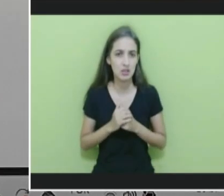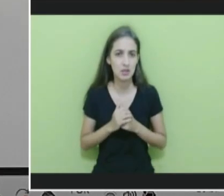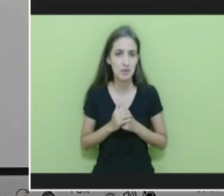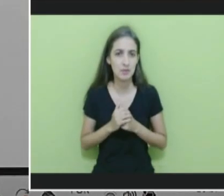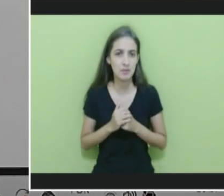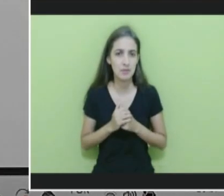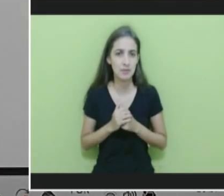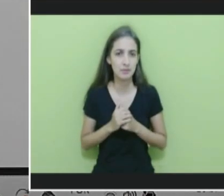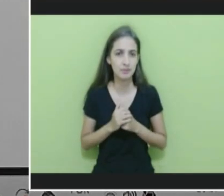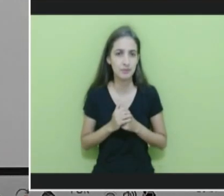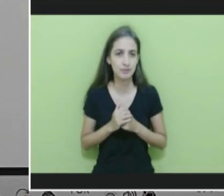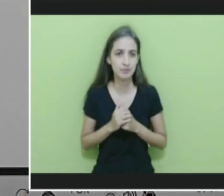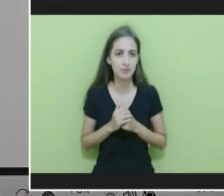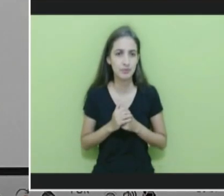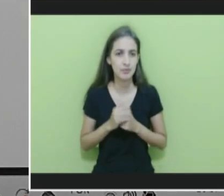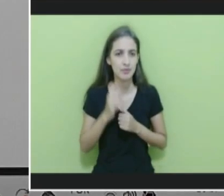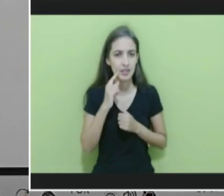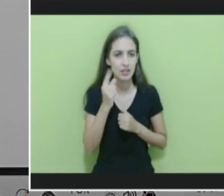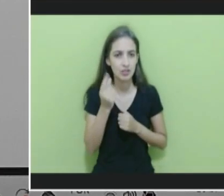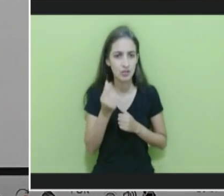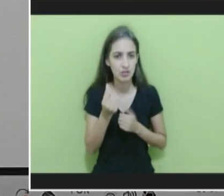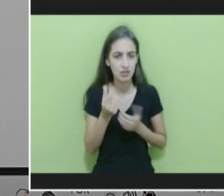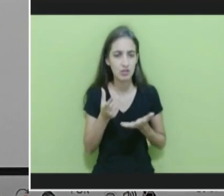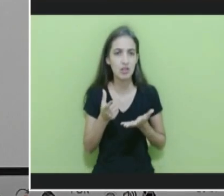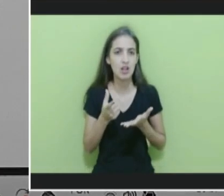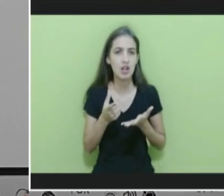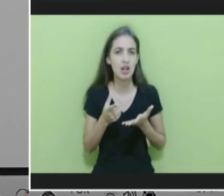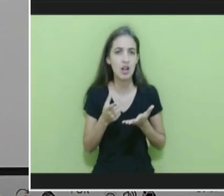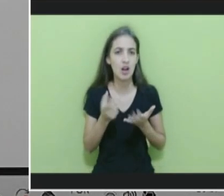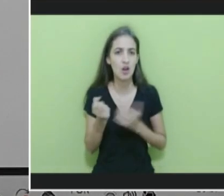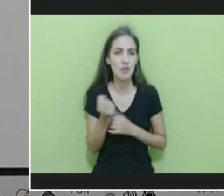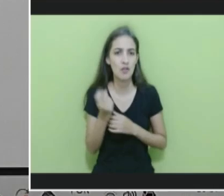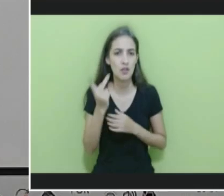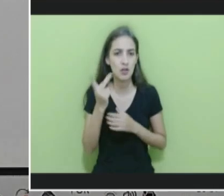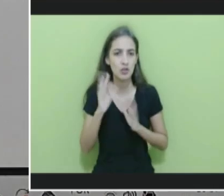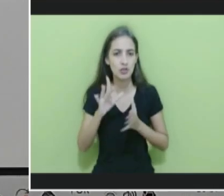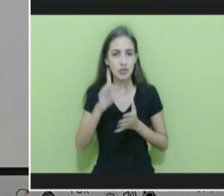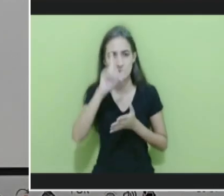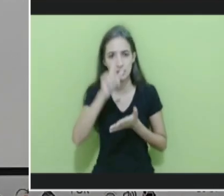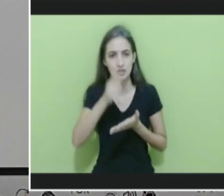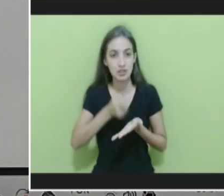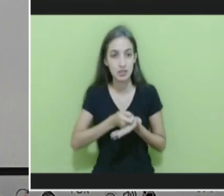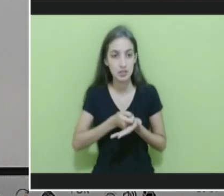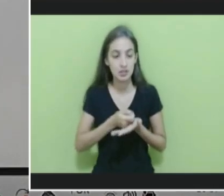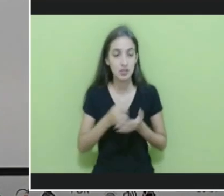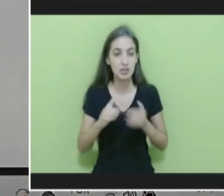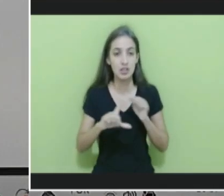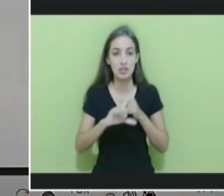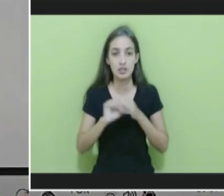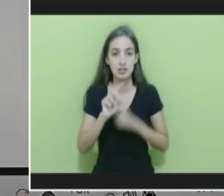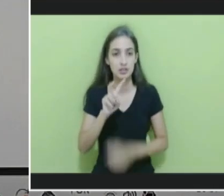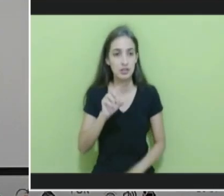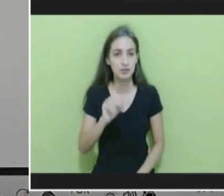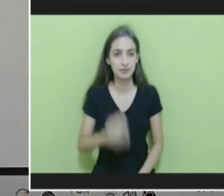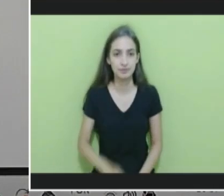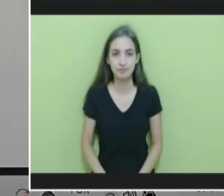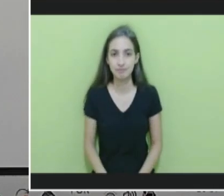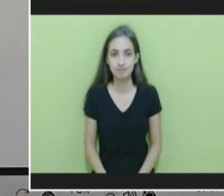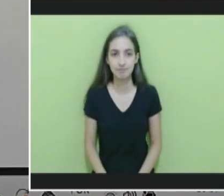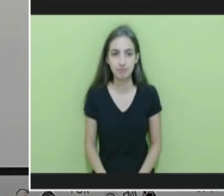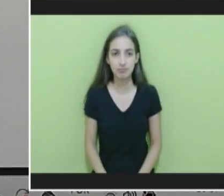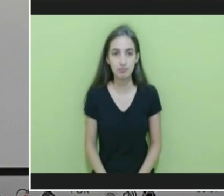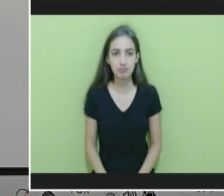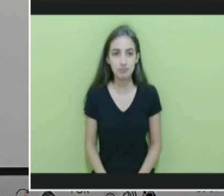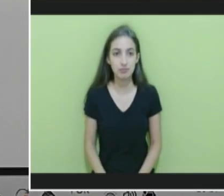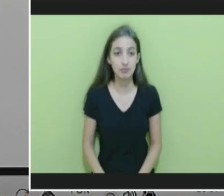tiverem remuneração inferior ao valor estabelecido. Artigo 50. Enquanto não finalizado o processo